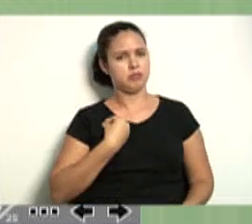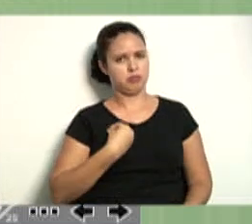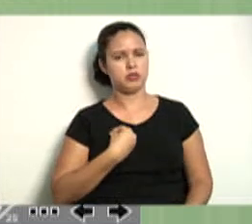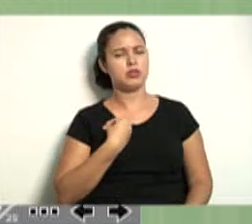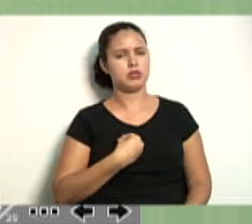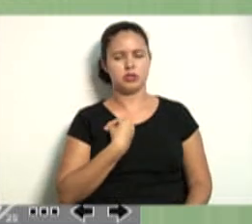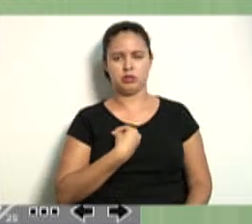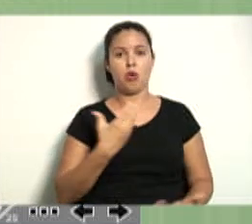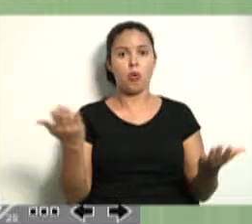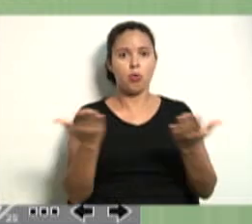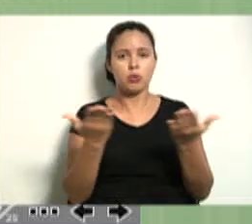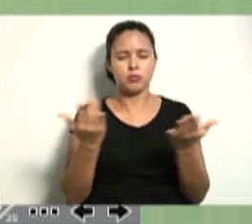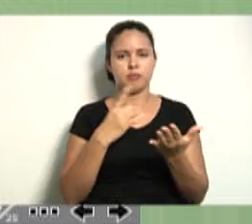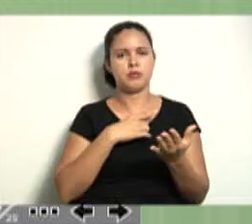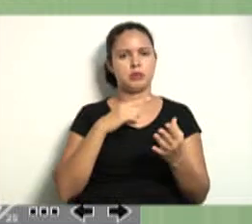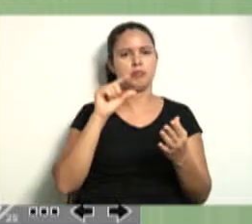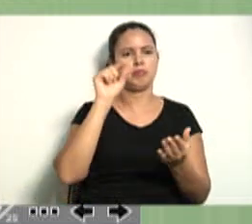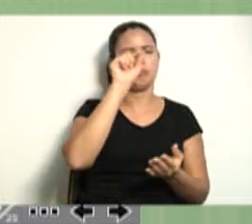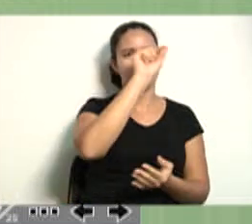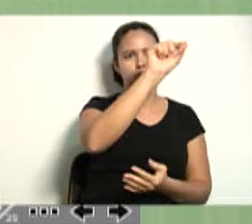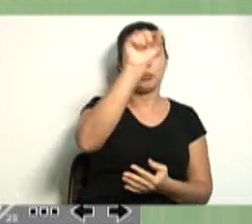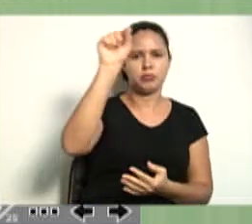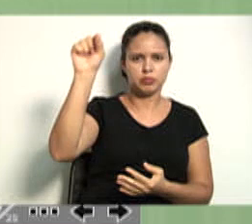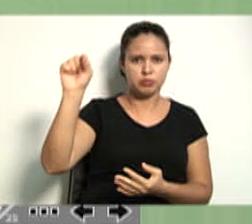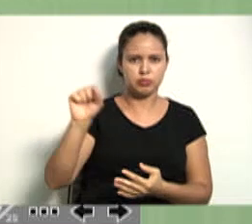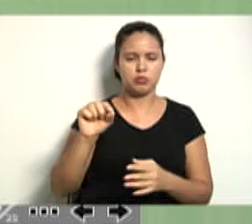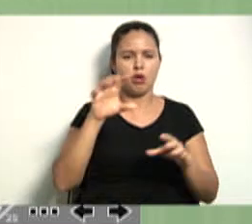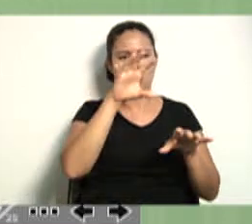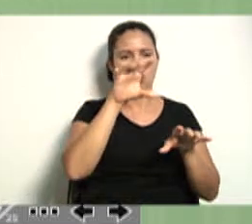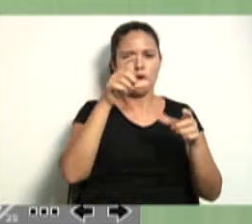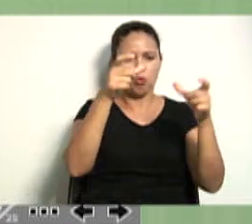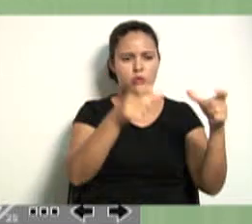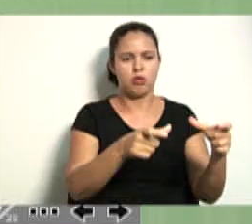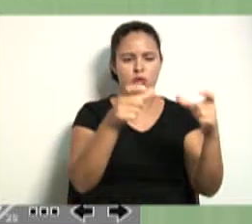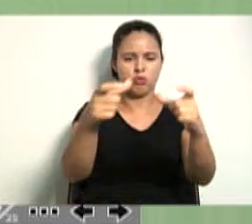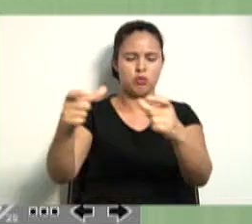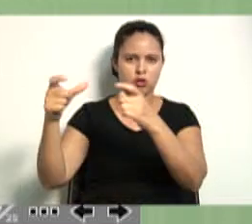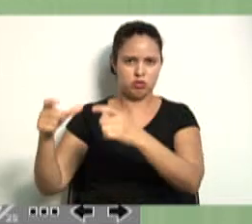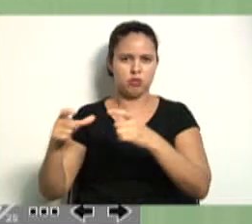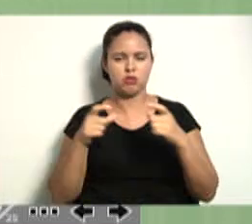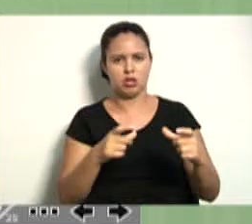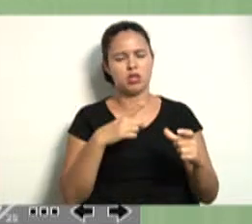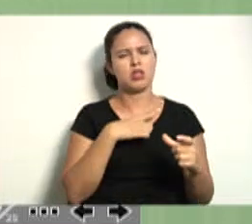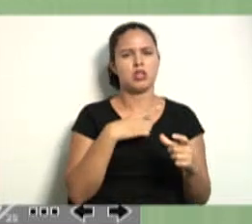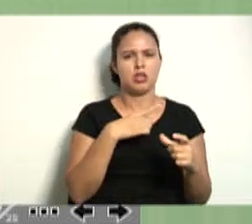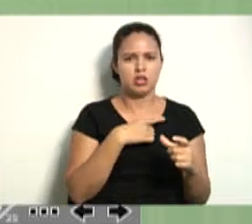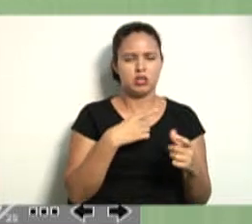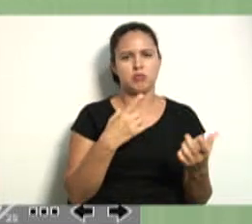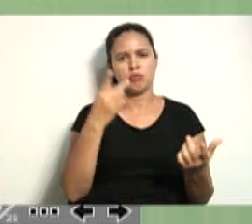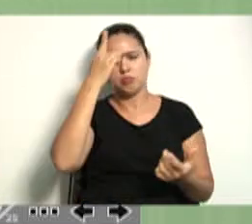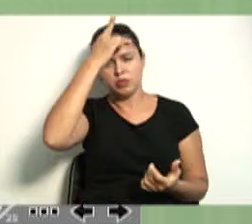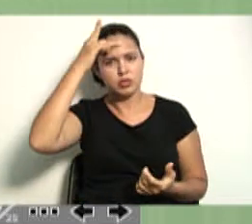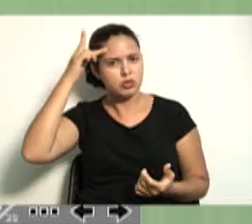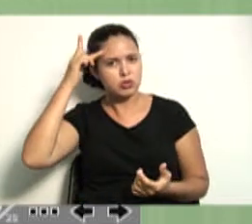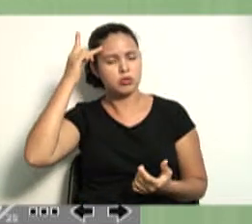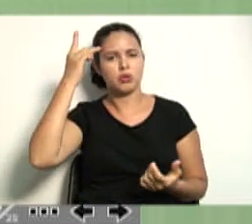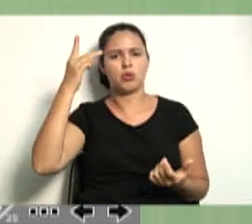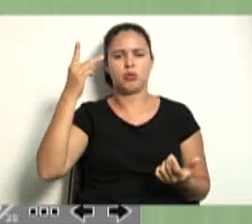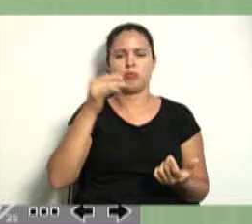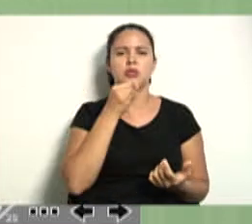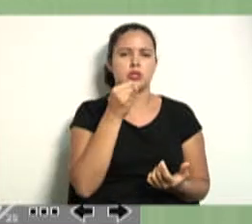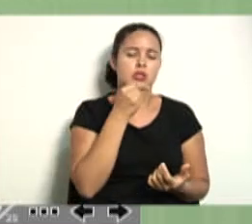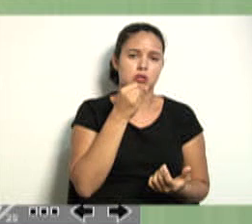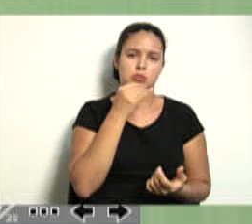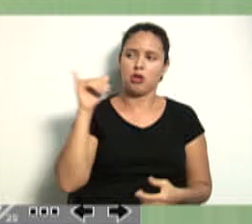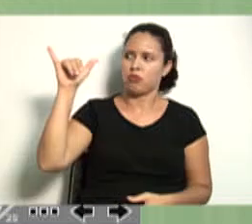tempo. Neste exato momento em que eu estou aqui ministrando essa aula para vocês, existem aeromoças e pilotos